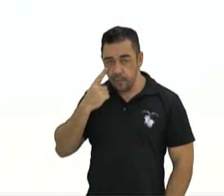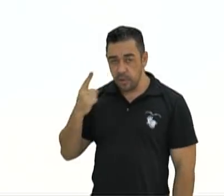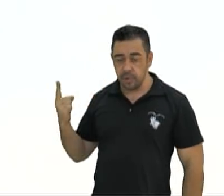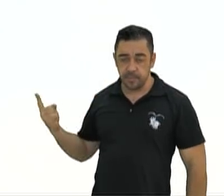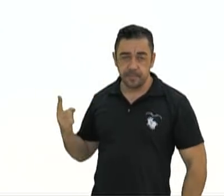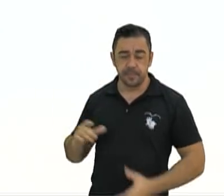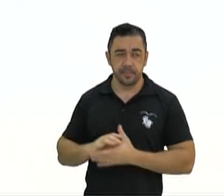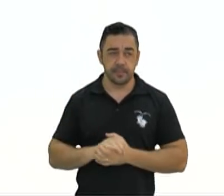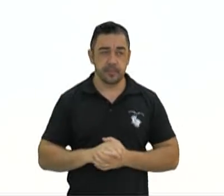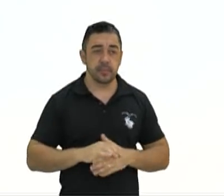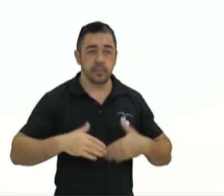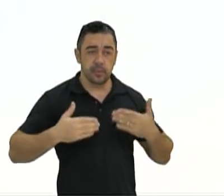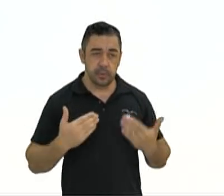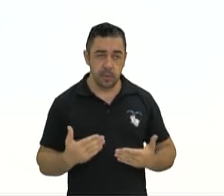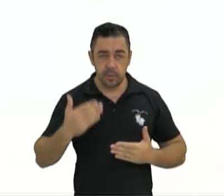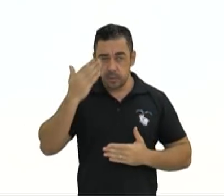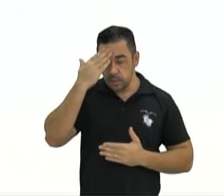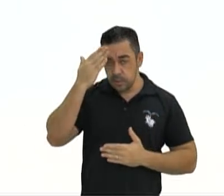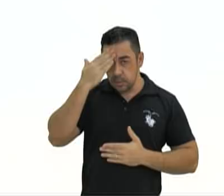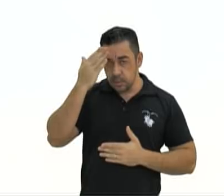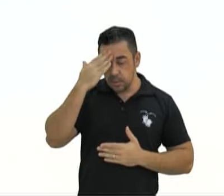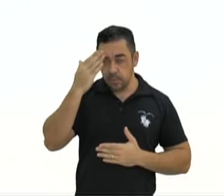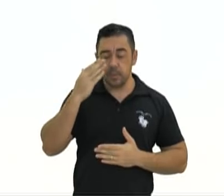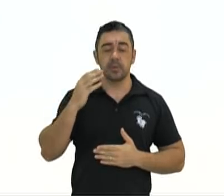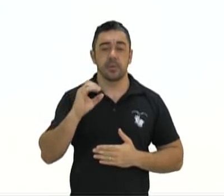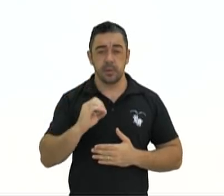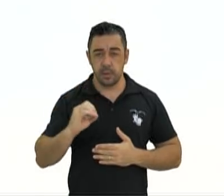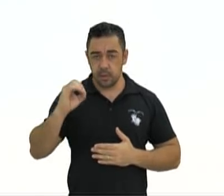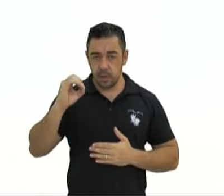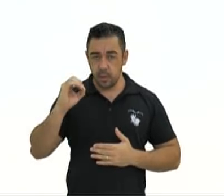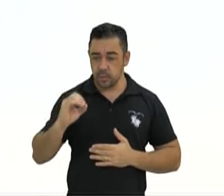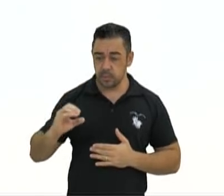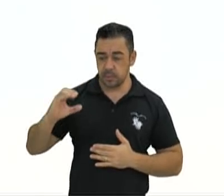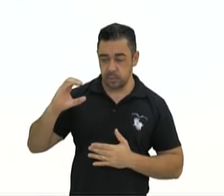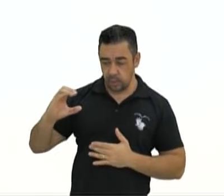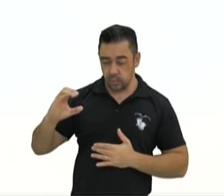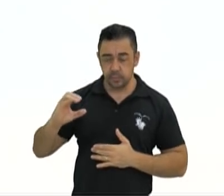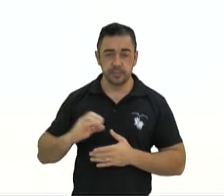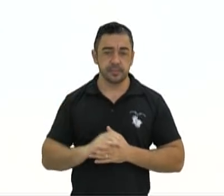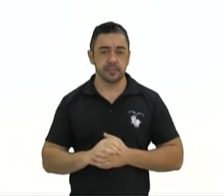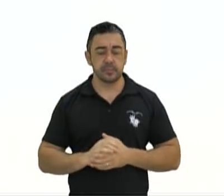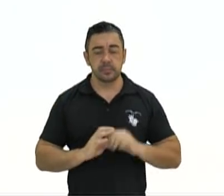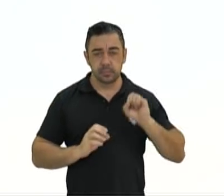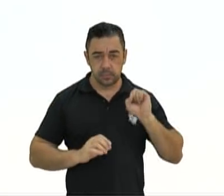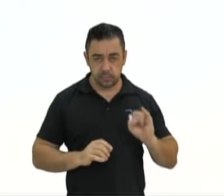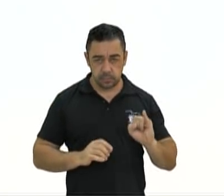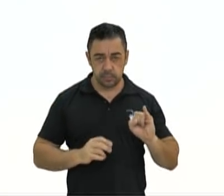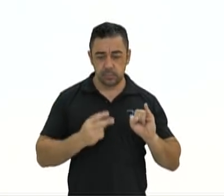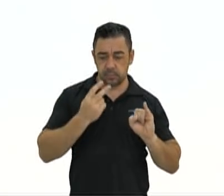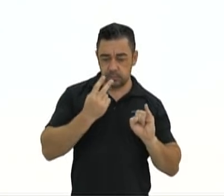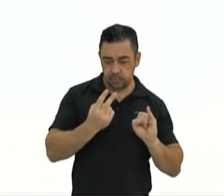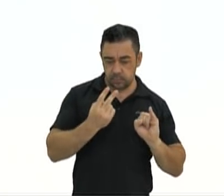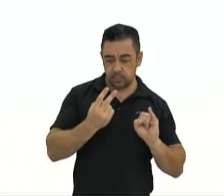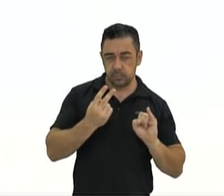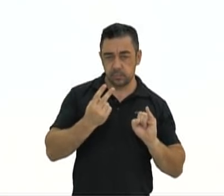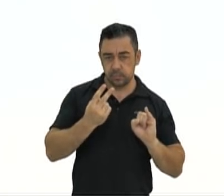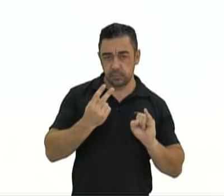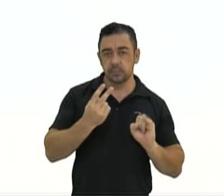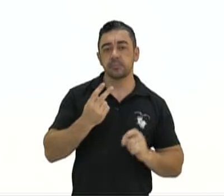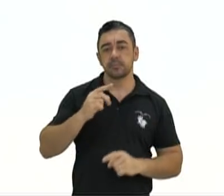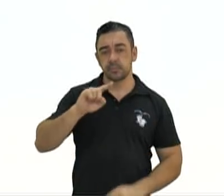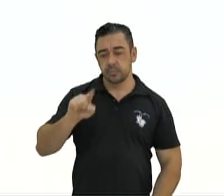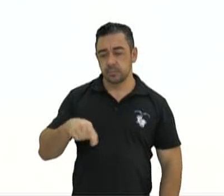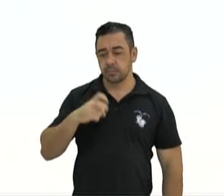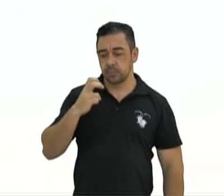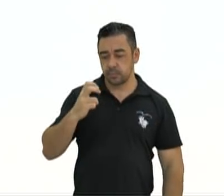exemplo. Considerando a temperatura em graus Celsius, se a temperatura era de 2 graus e meio abaixo